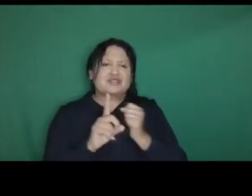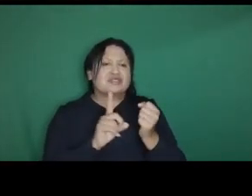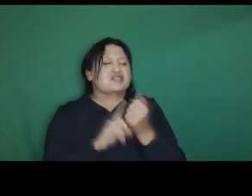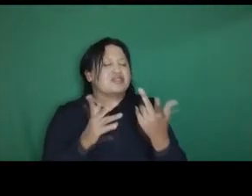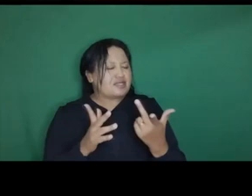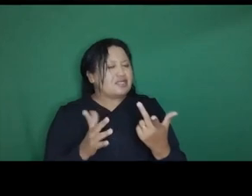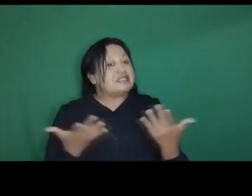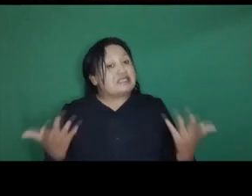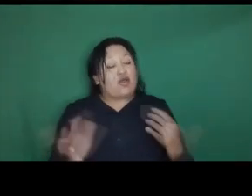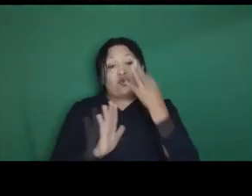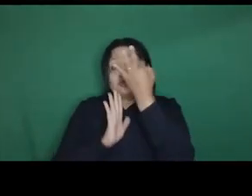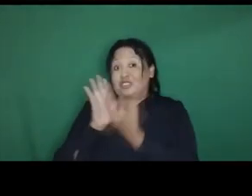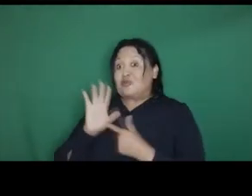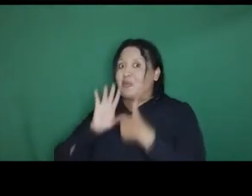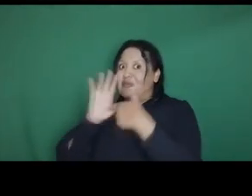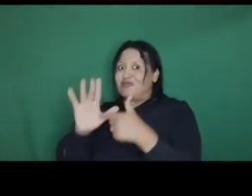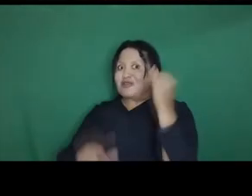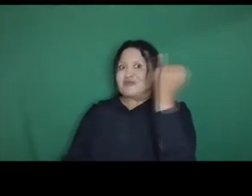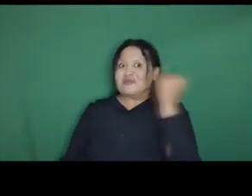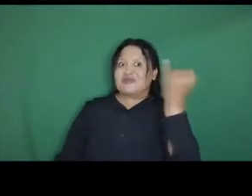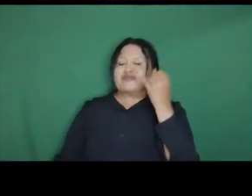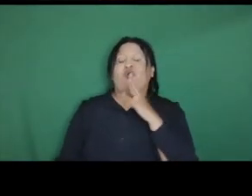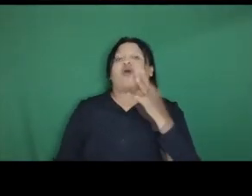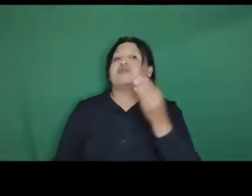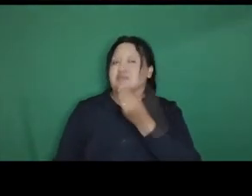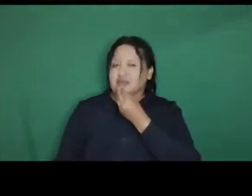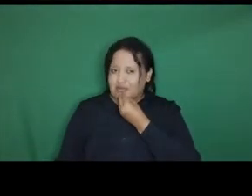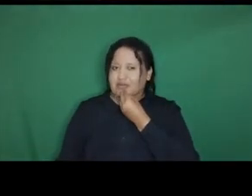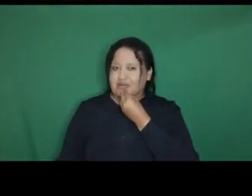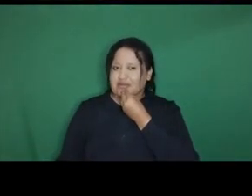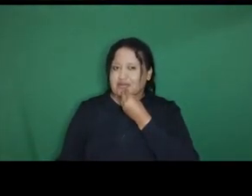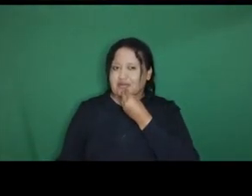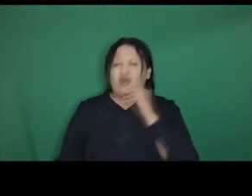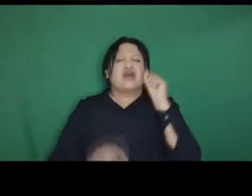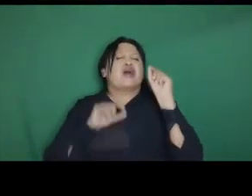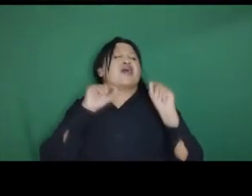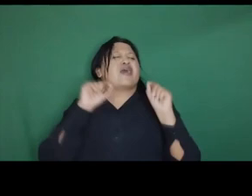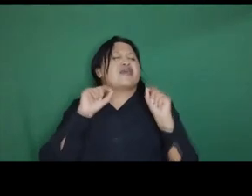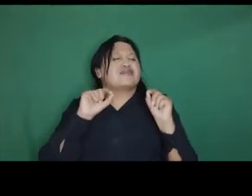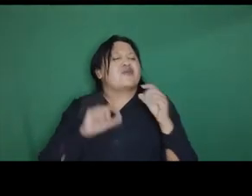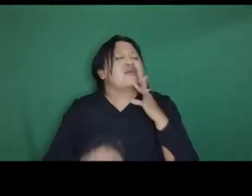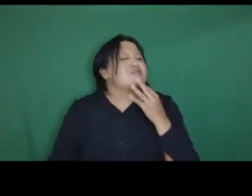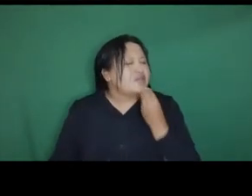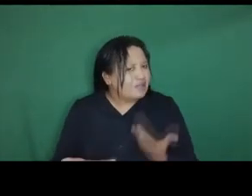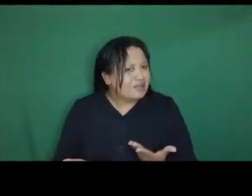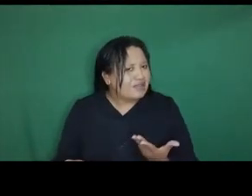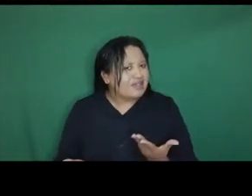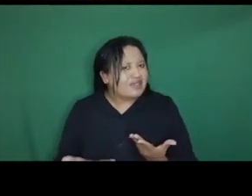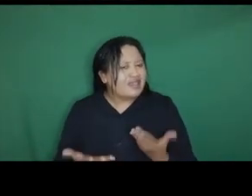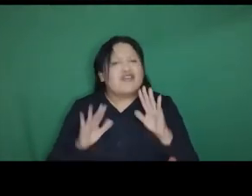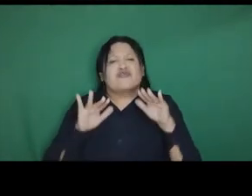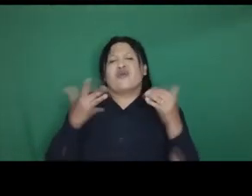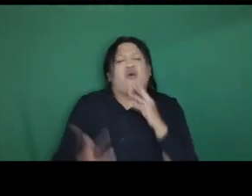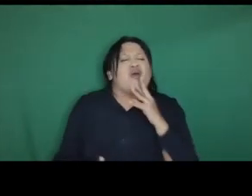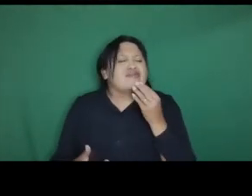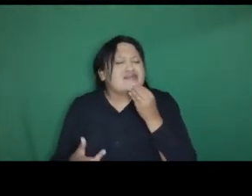da produção do conhecimento que conhecimento né então que conhecimento é o texto